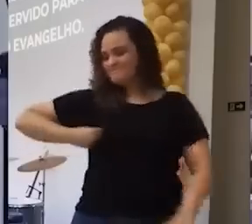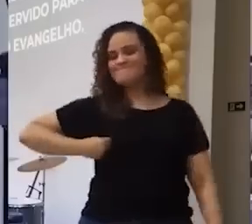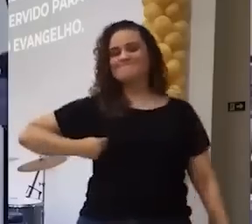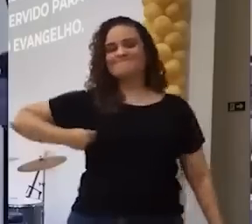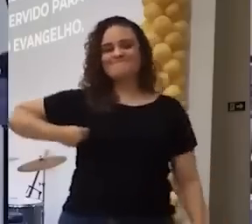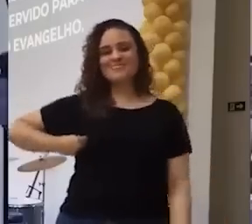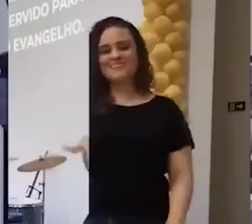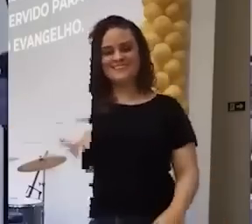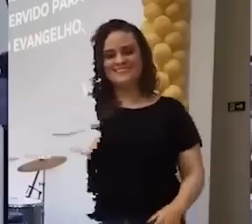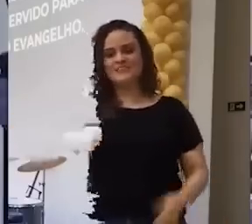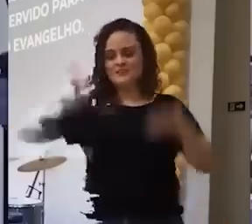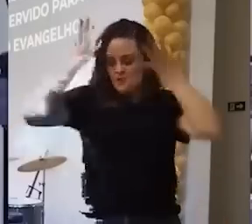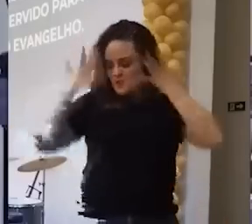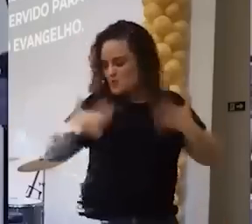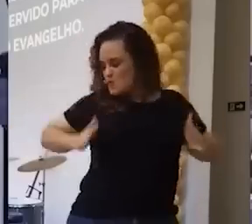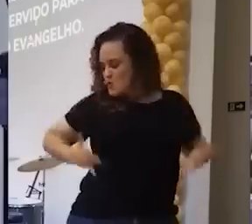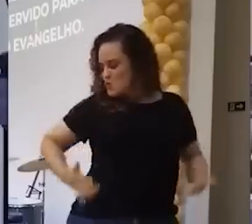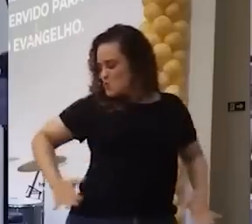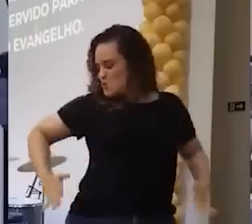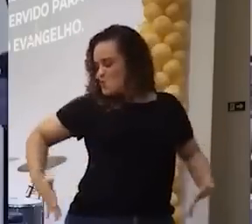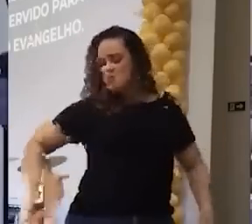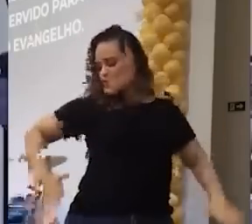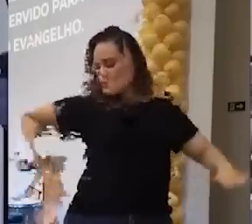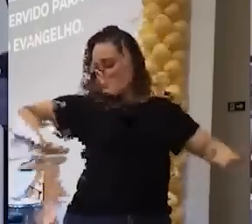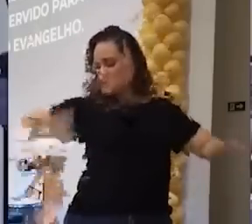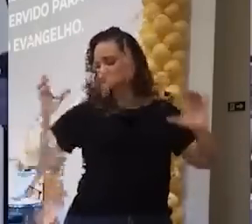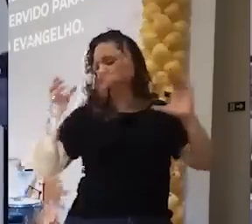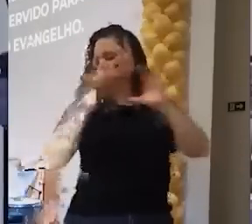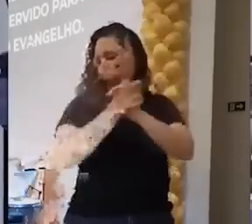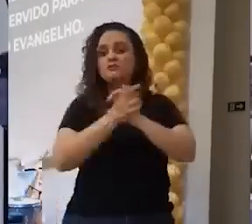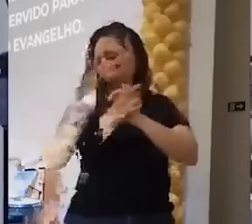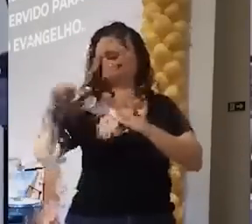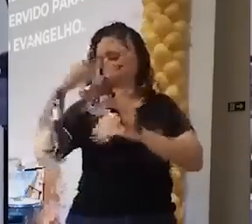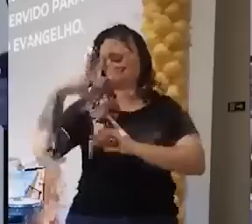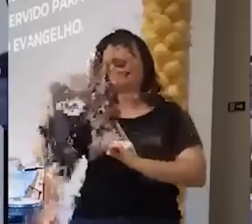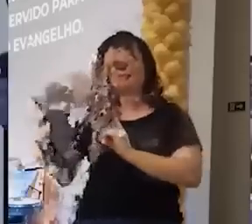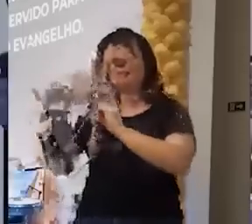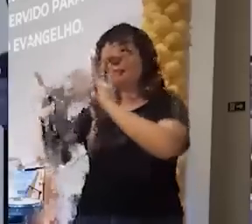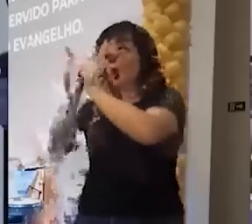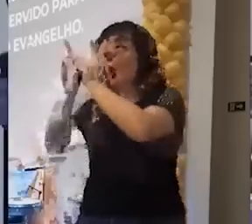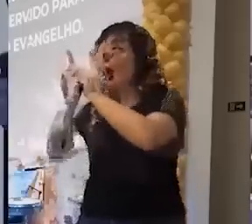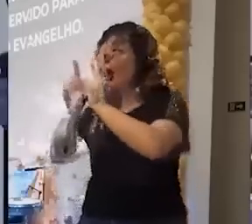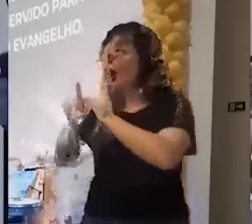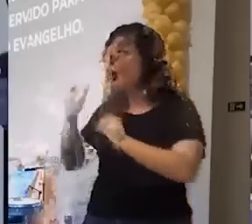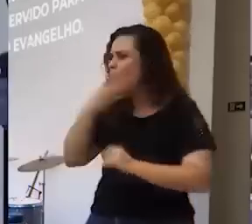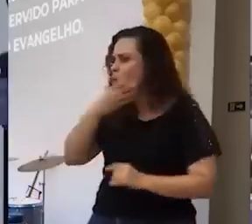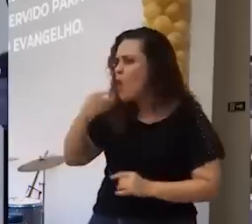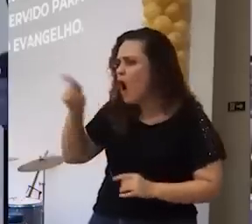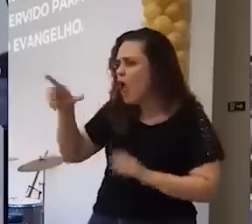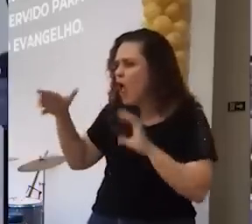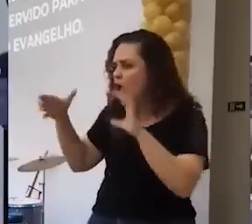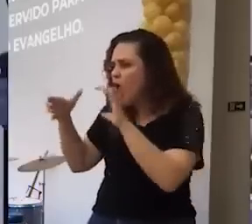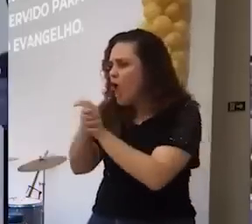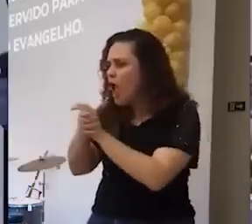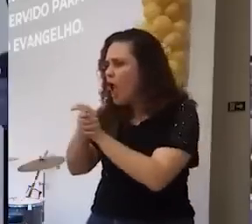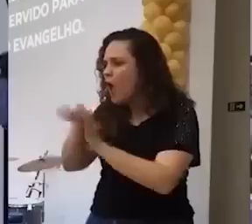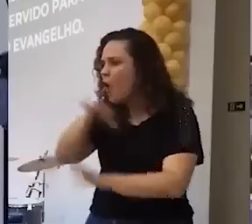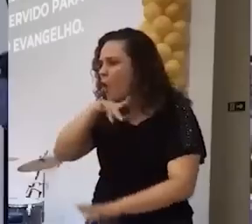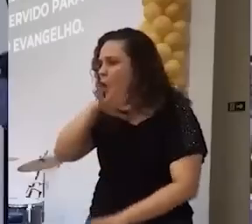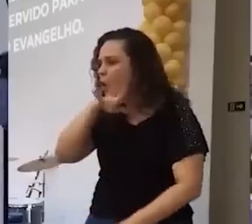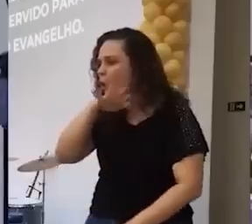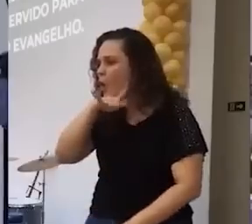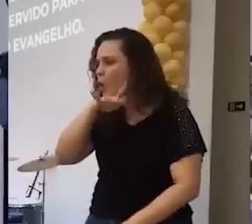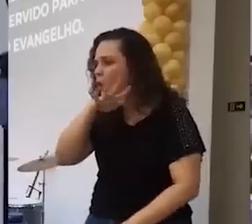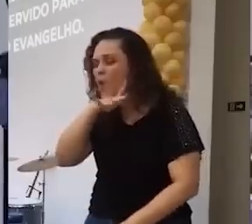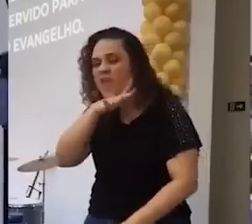casamento, para em seguida descobrir que ela se casa com um homem rude, cruel, que vai massacrar